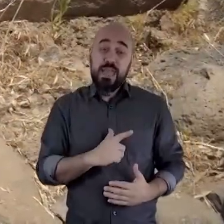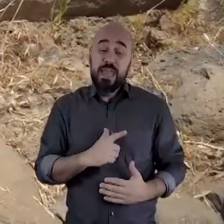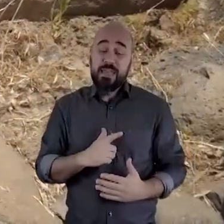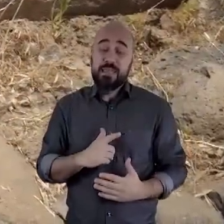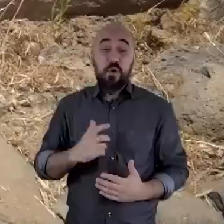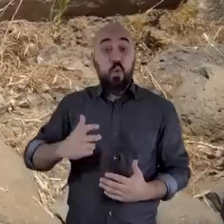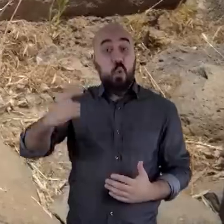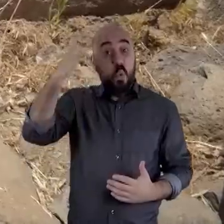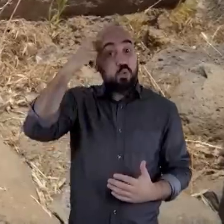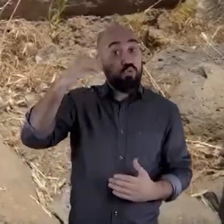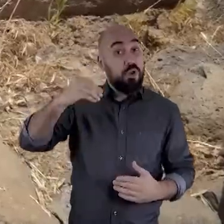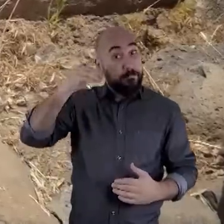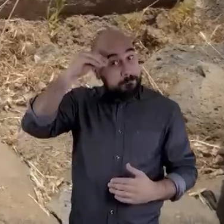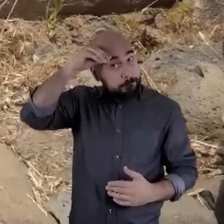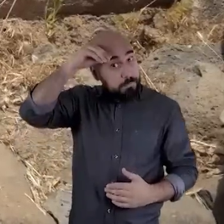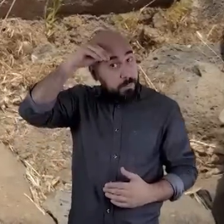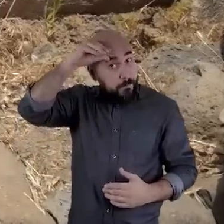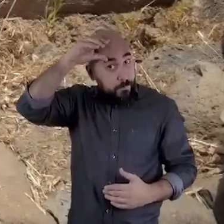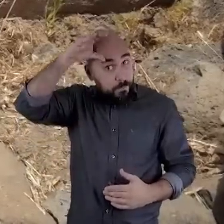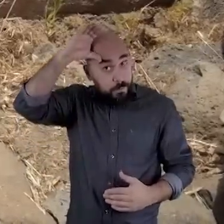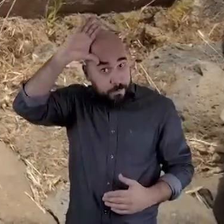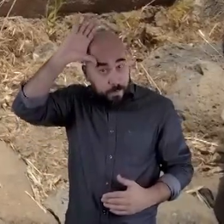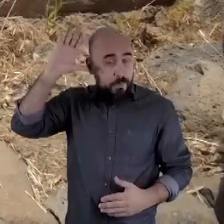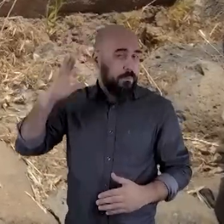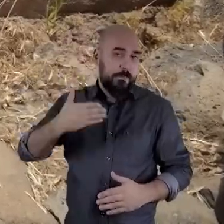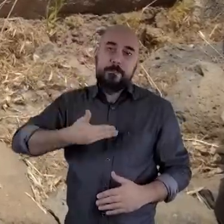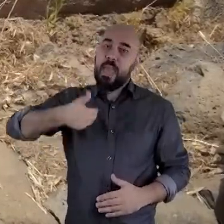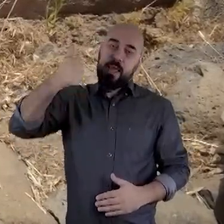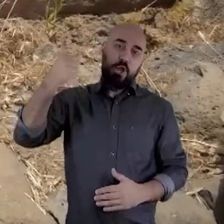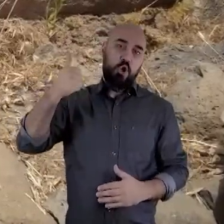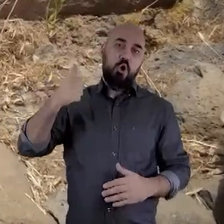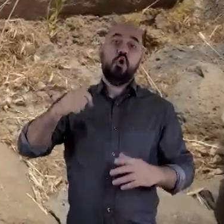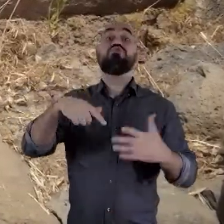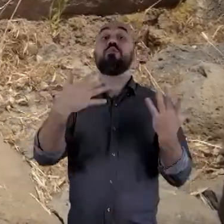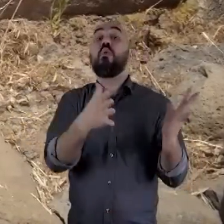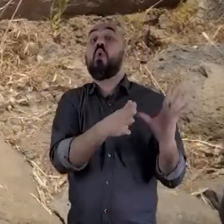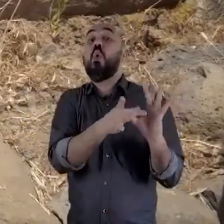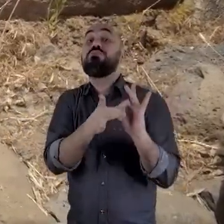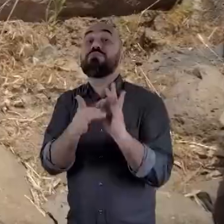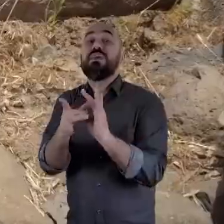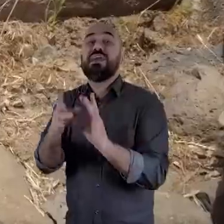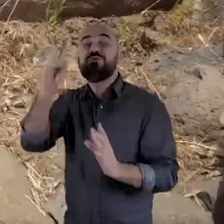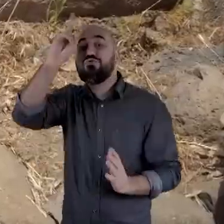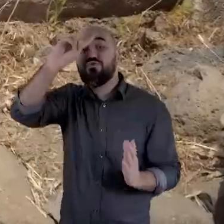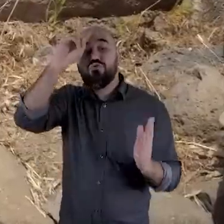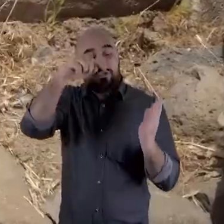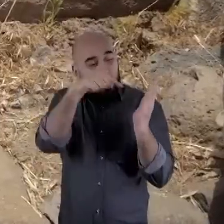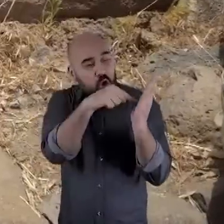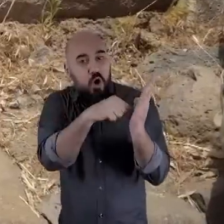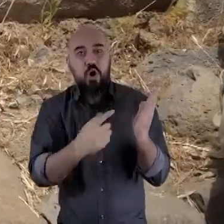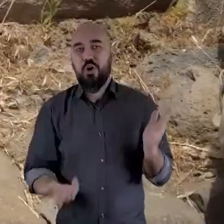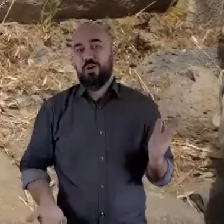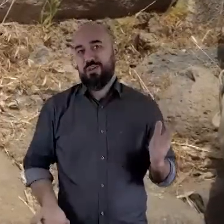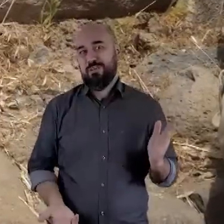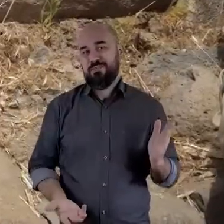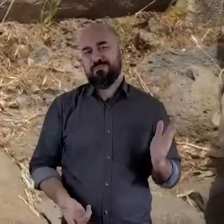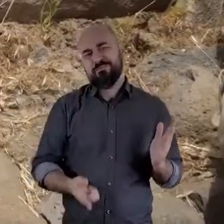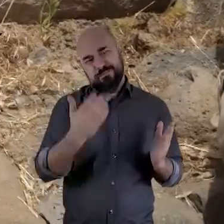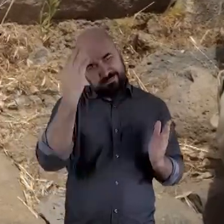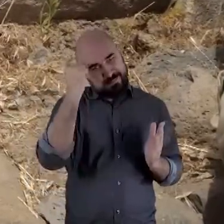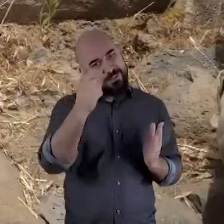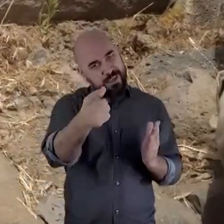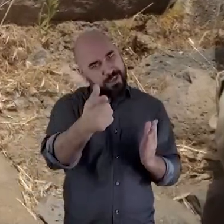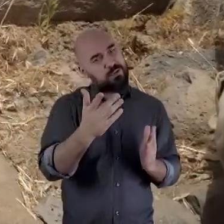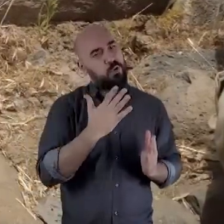uma maior cultura, um maior conhecimento acerca do contexto histórico da Bíblia. E eu sei que você deve estar gostando desse conteúdo, porque ele está